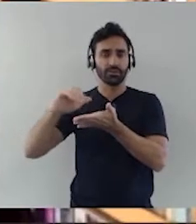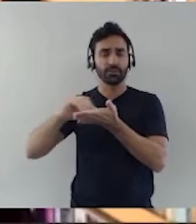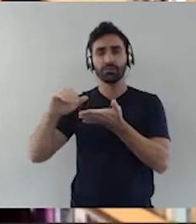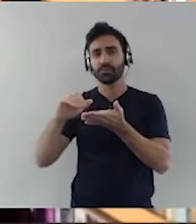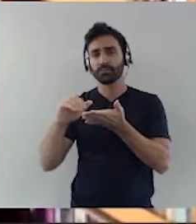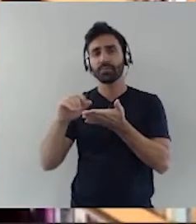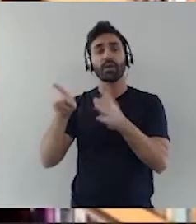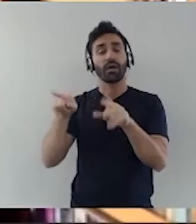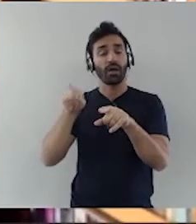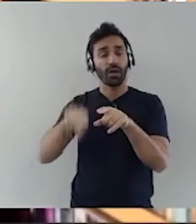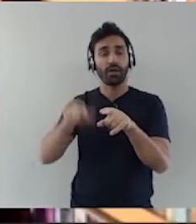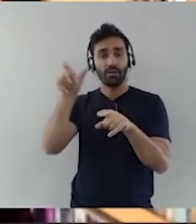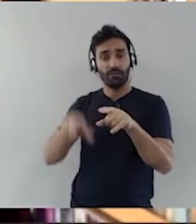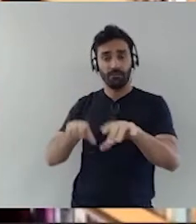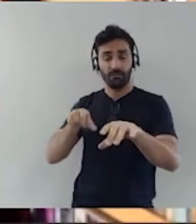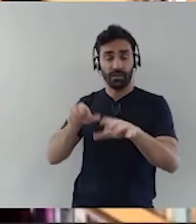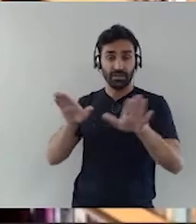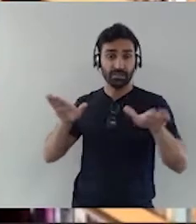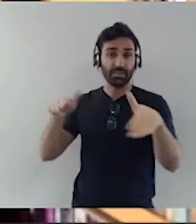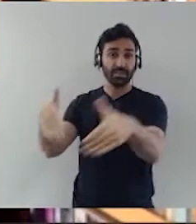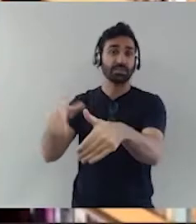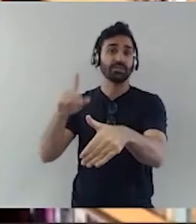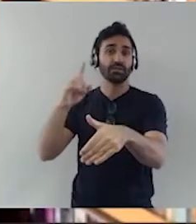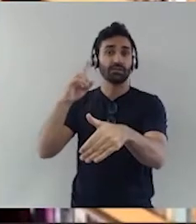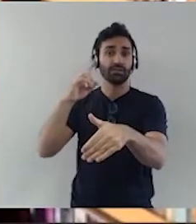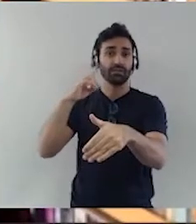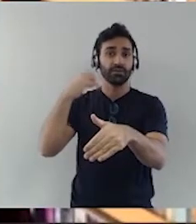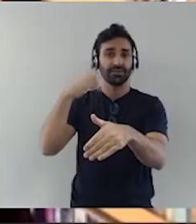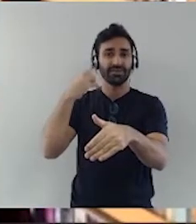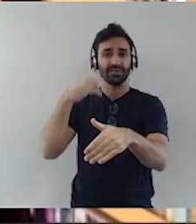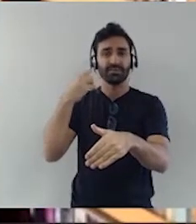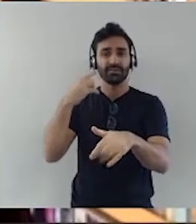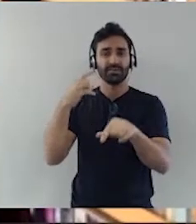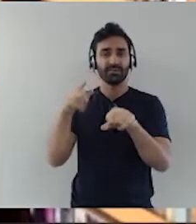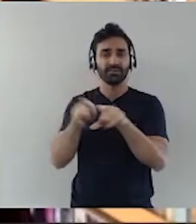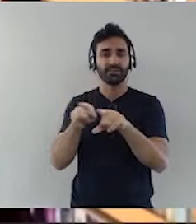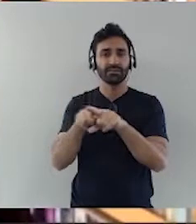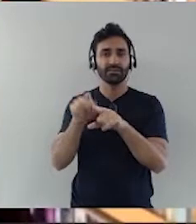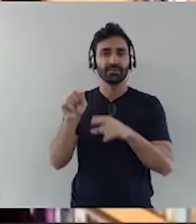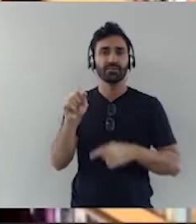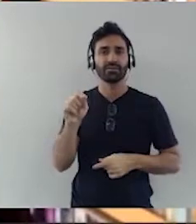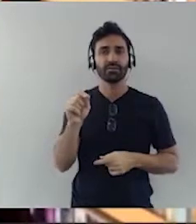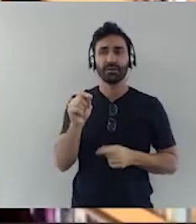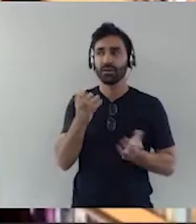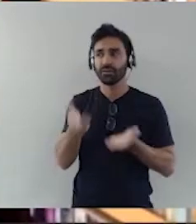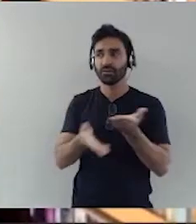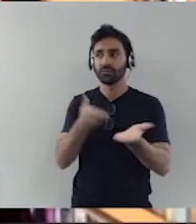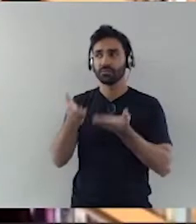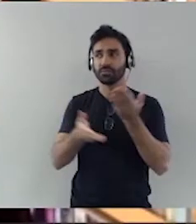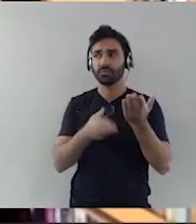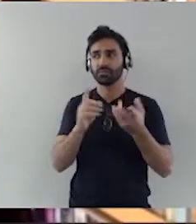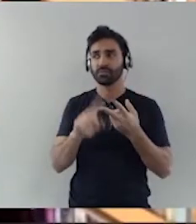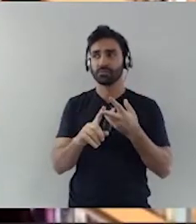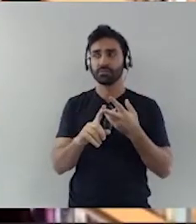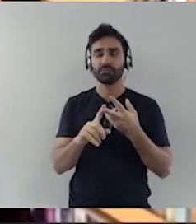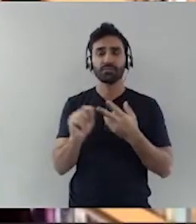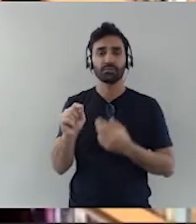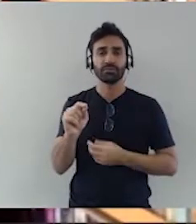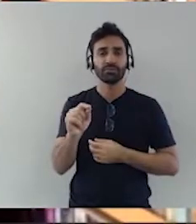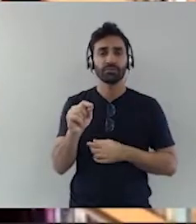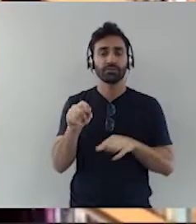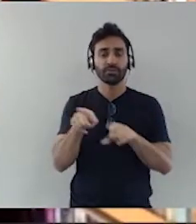advogada especializada em Direito Administrativo, Consultoria e Contencioso no atendimento de entidades públicas e